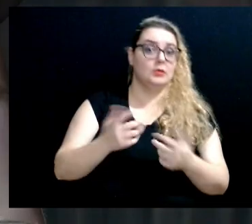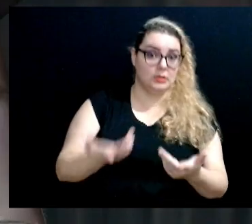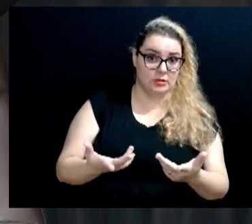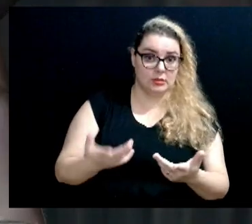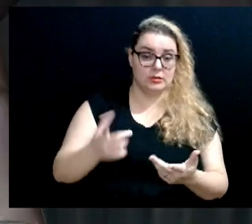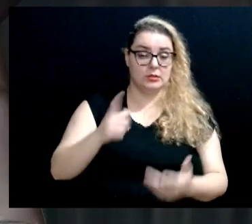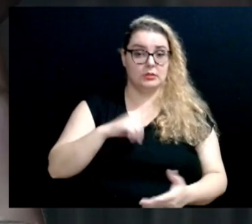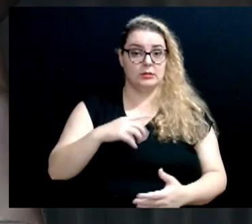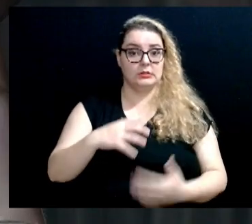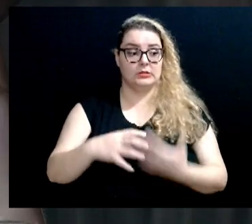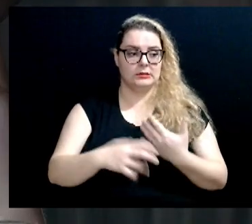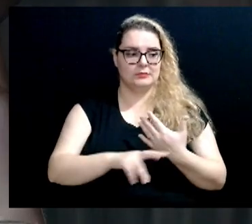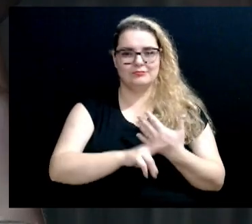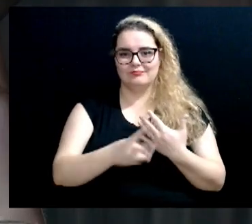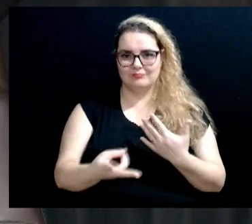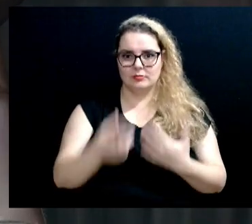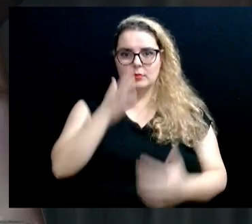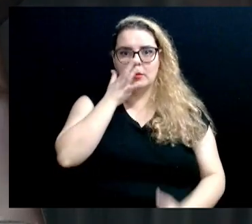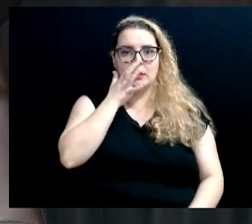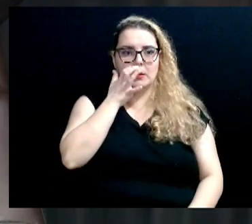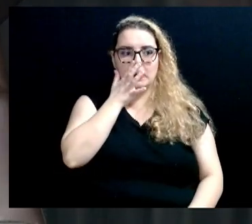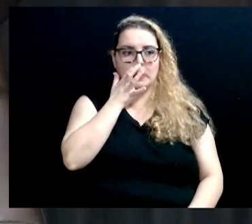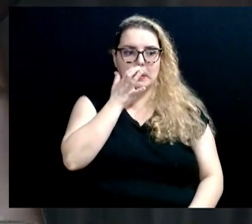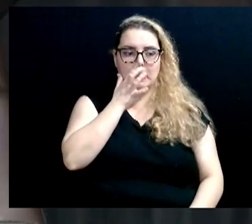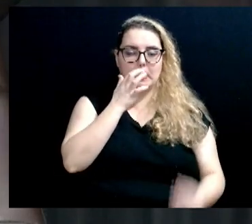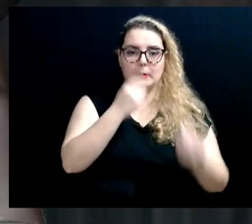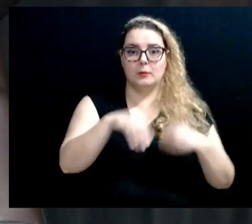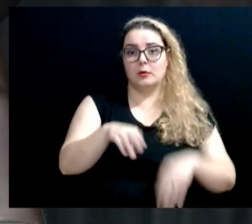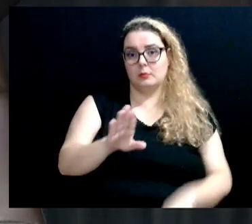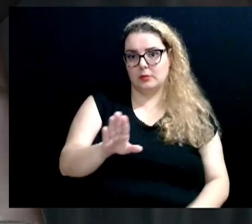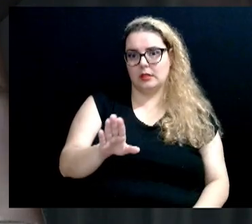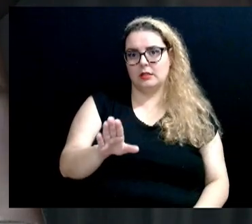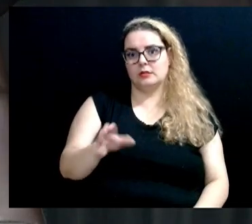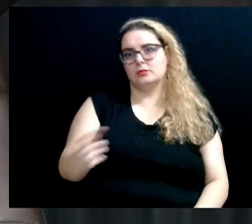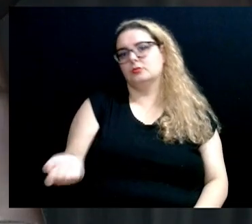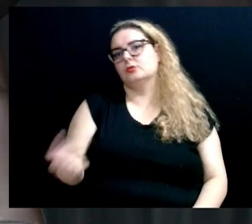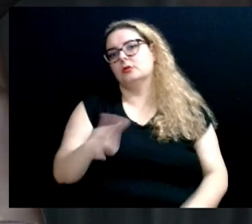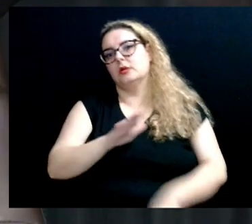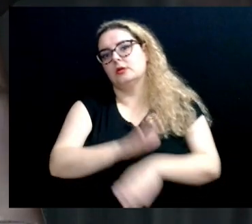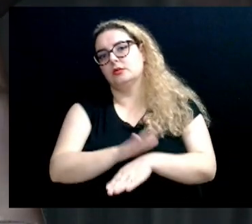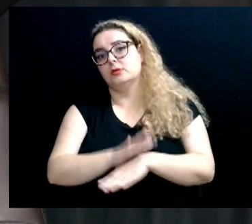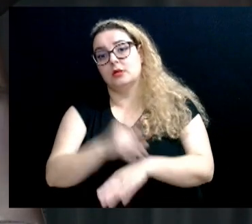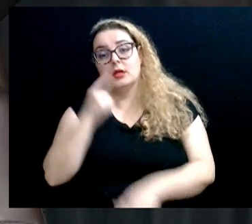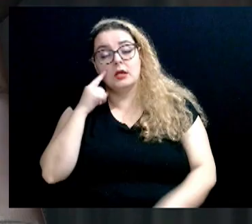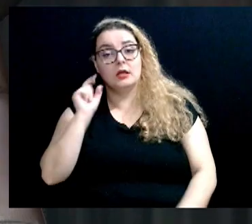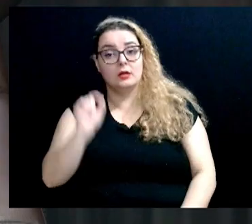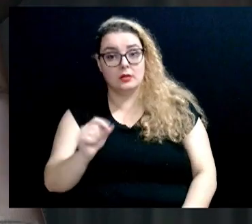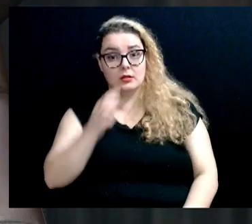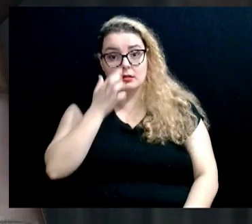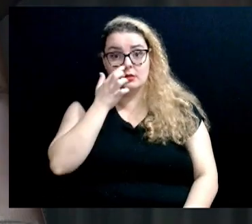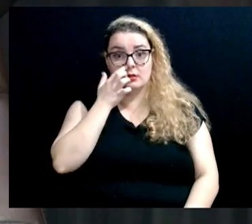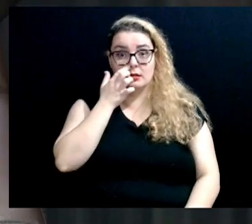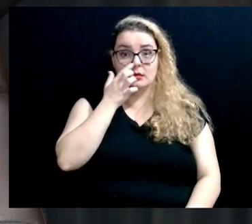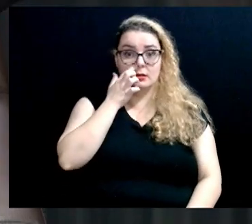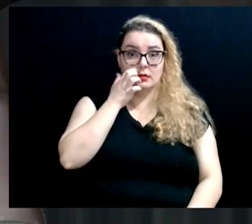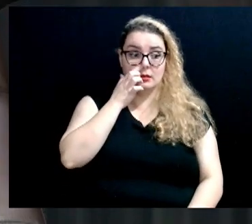ele está mais prejudicando você do que te ajudando. A ideia é você acordar e refletir. Estou